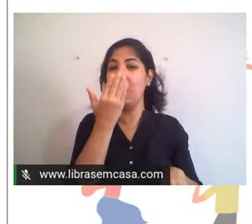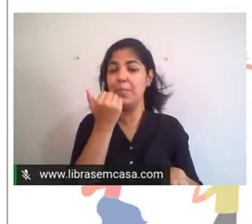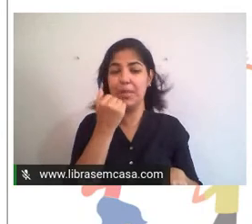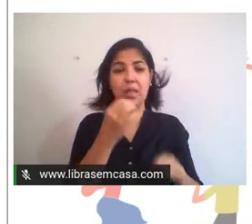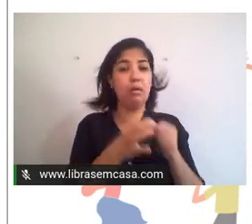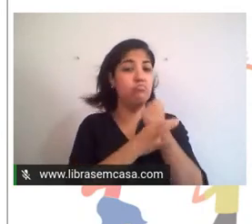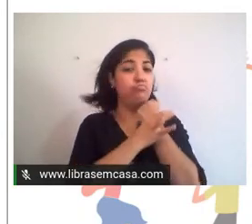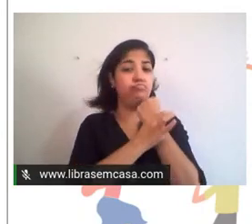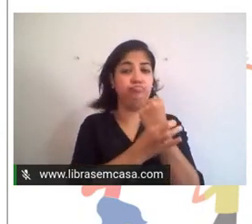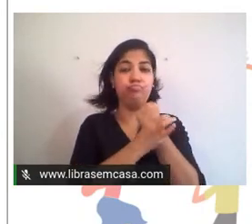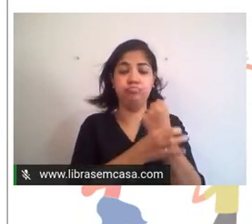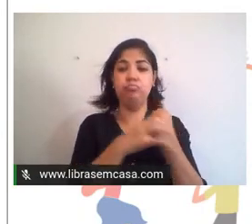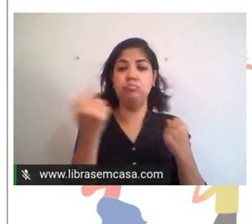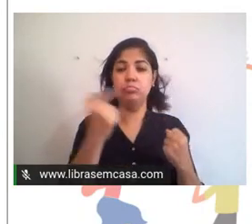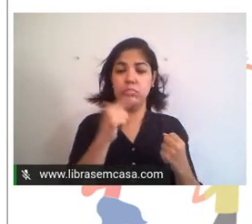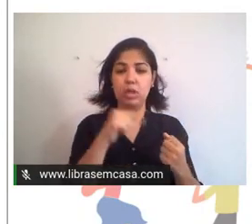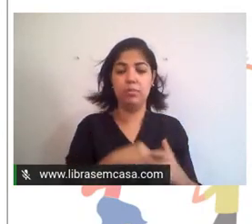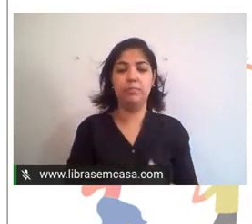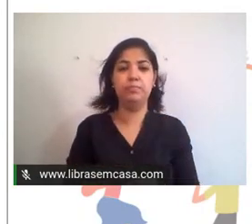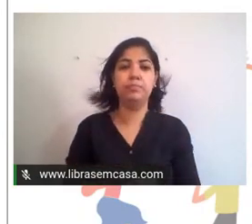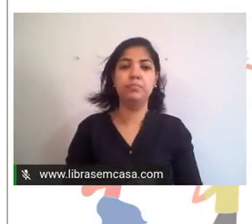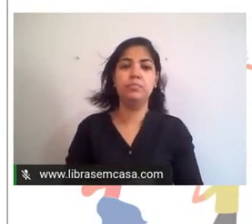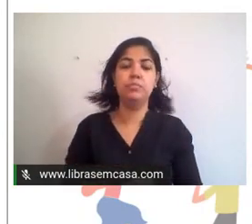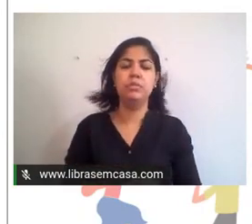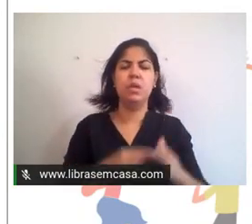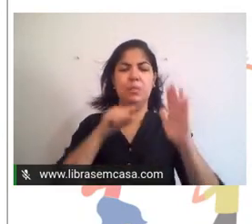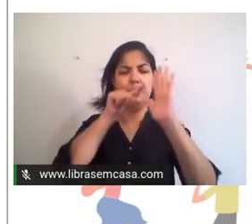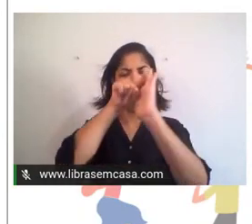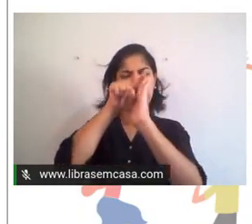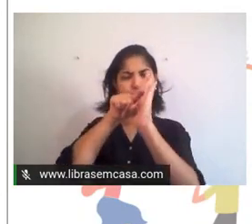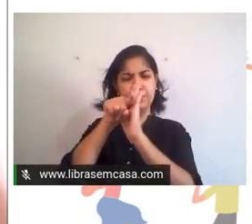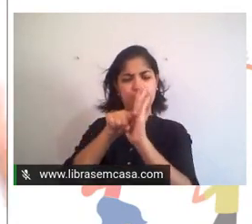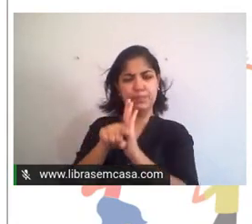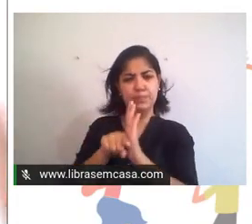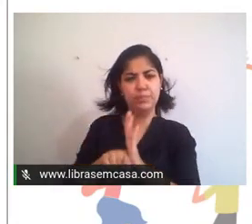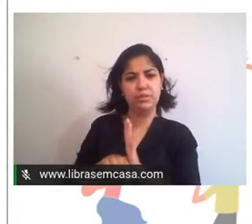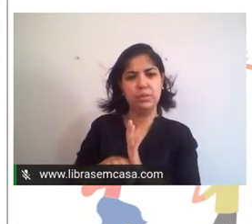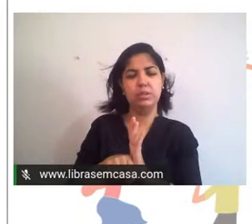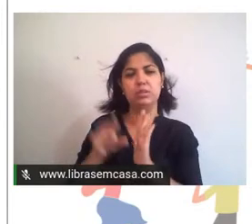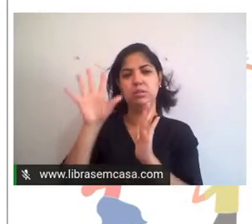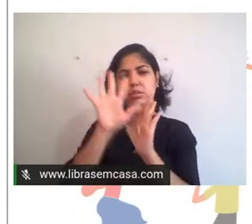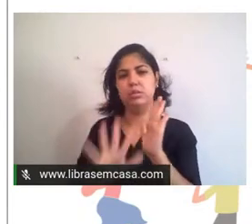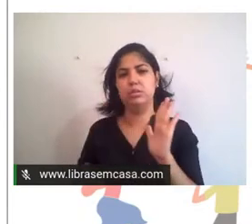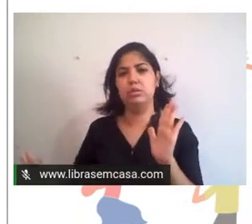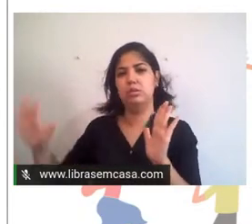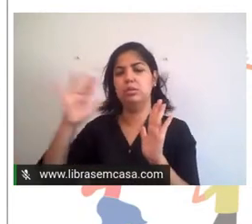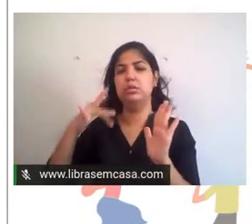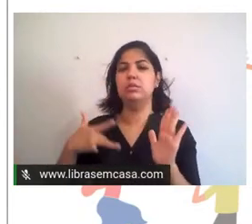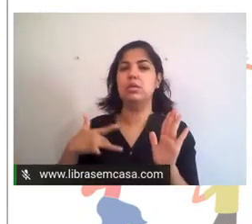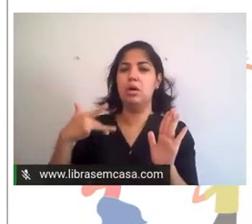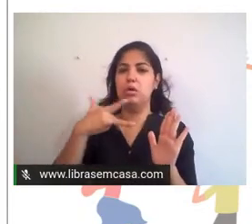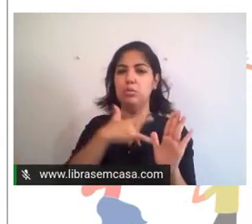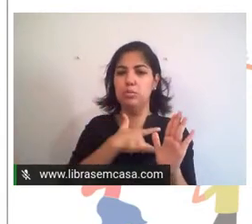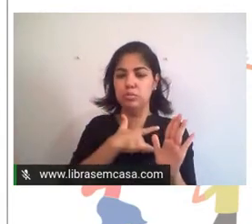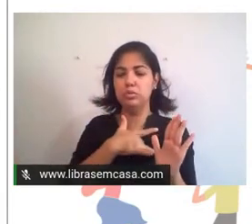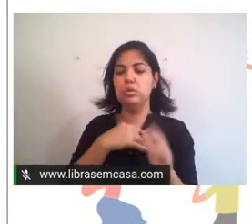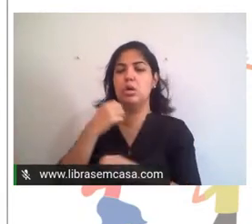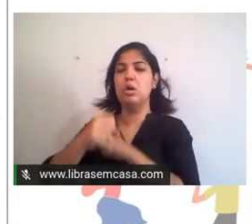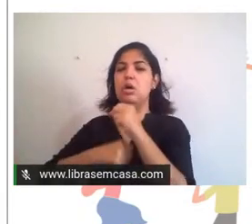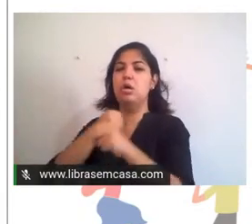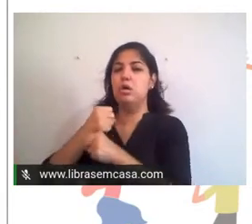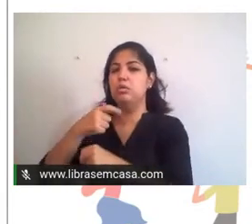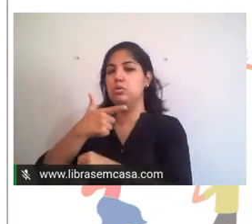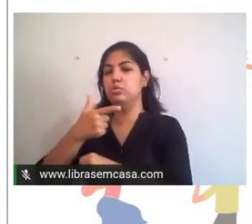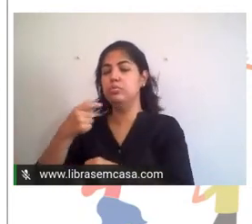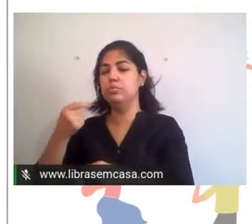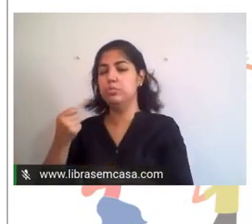O dado mais recente que a gente tem da Pesquisa Nacional de Saúde, que foi coletado em 2019, mostrou